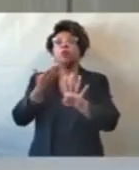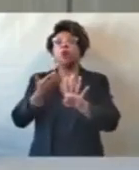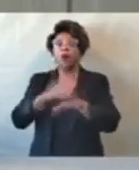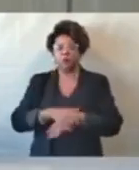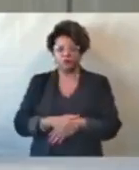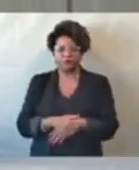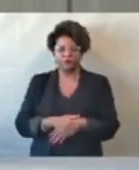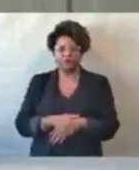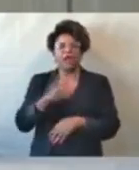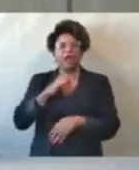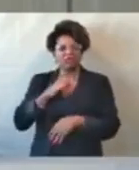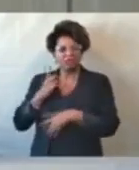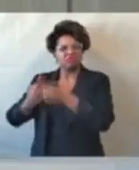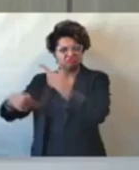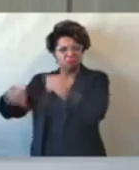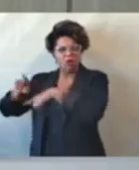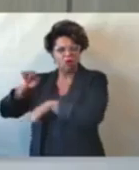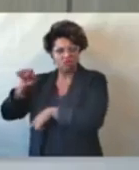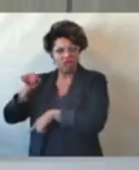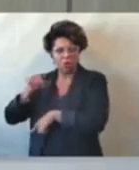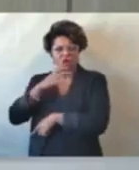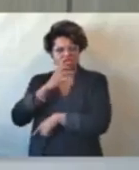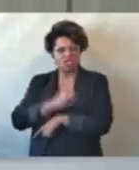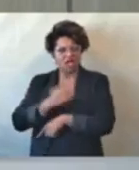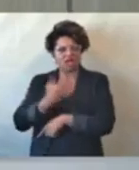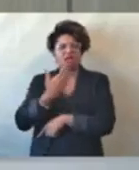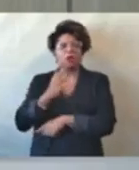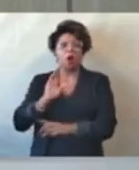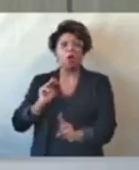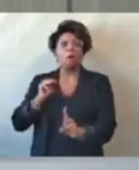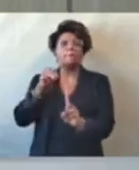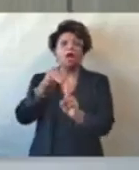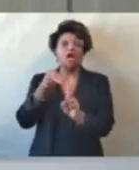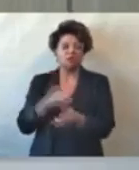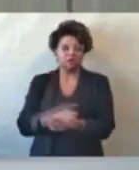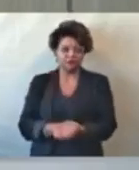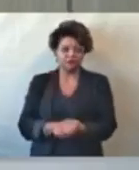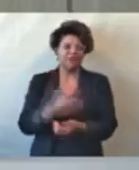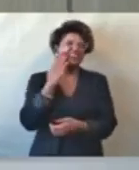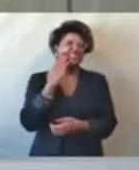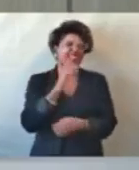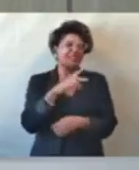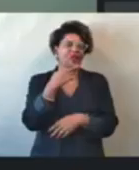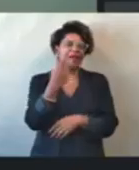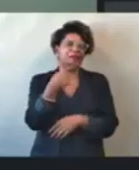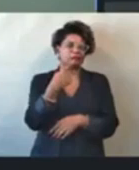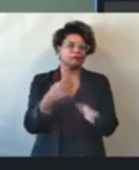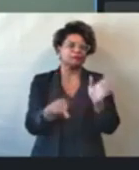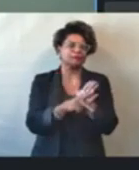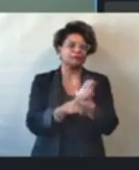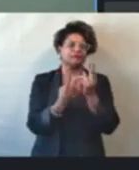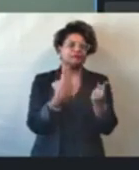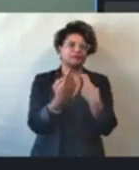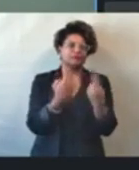né, dessas receitas e qual que é a meta também? Isso eu sei que é política urbana, mas... Isso, exatamente o